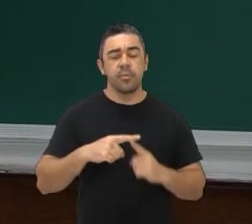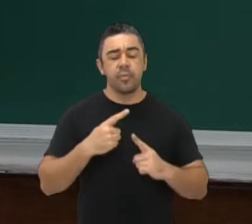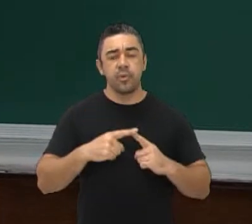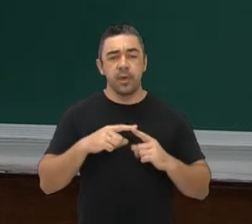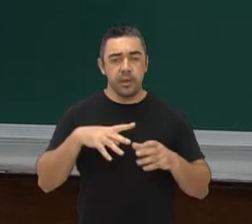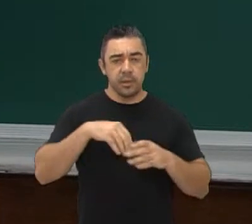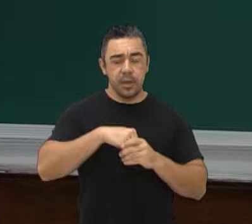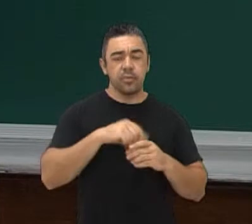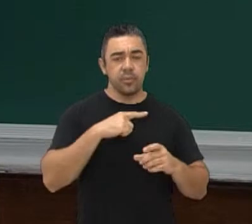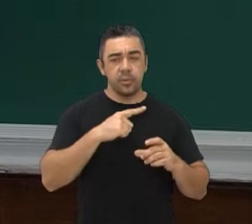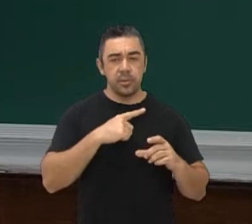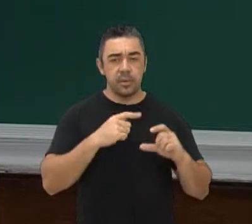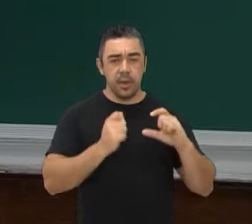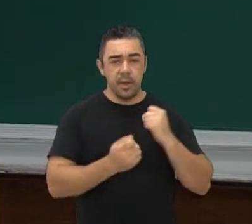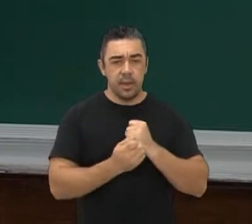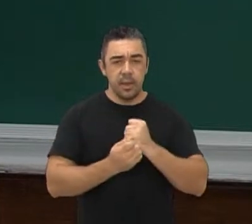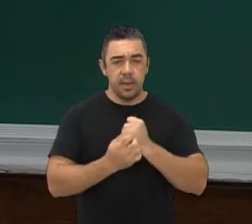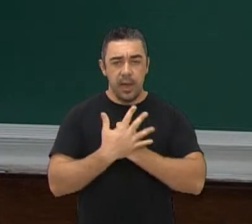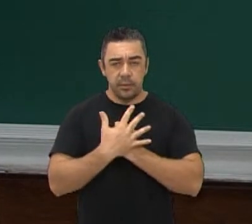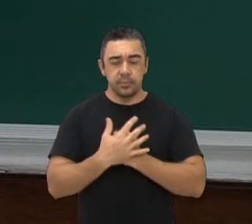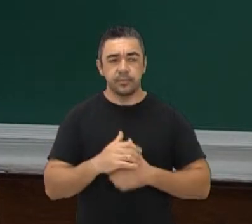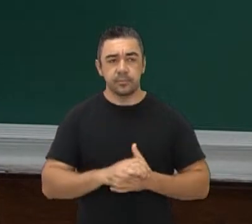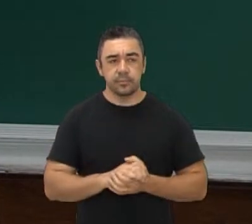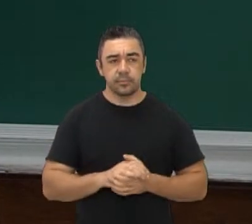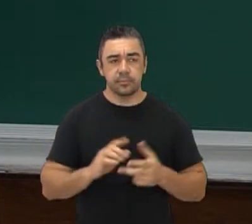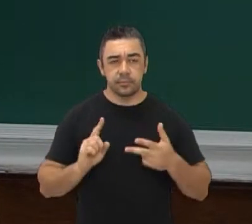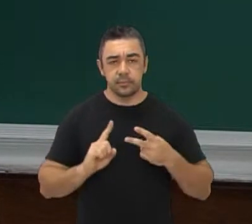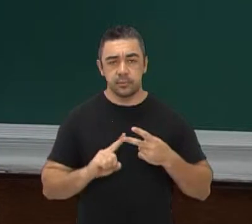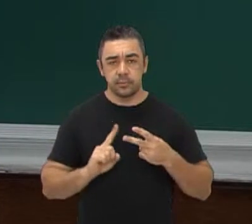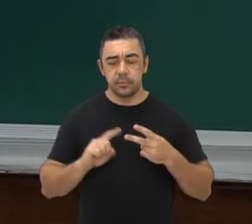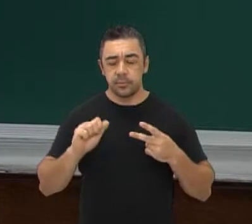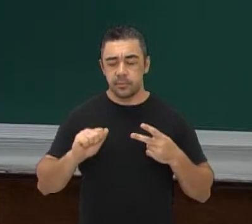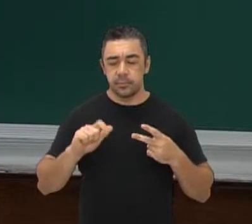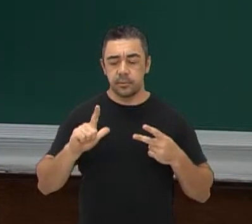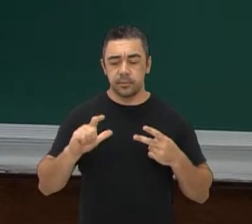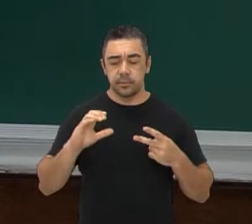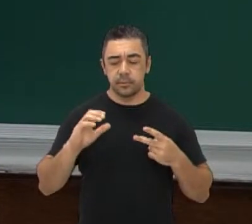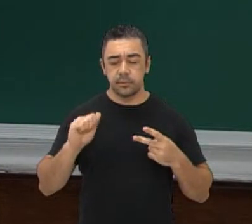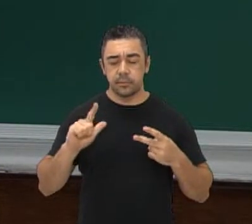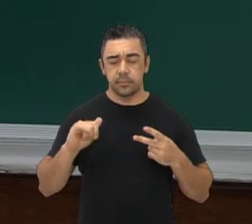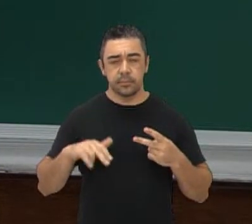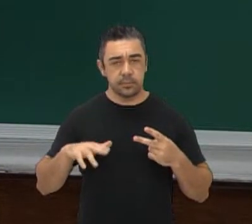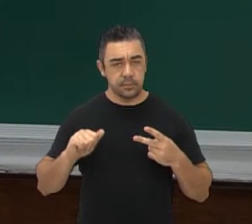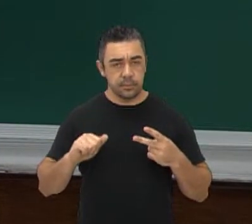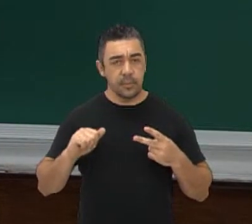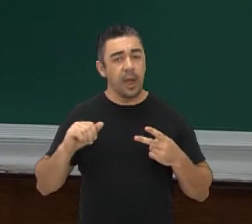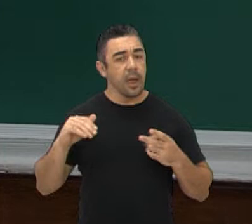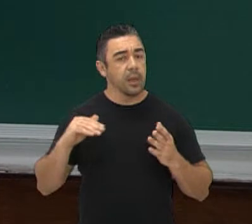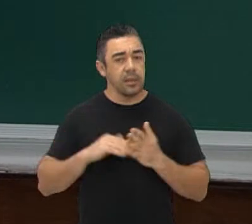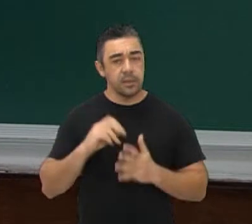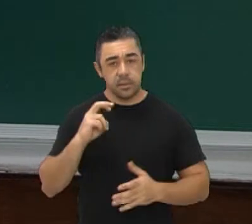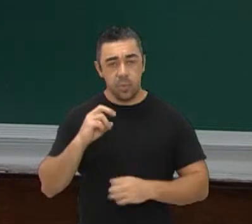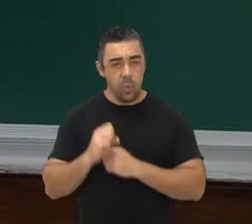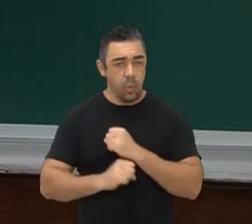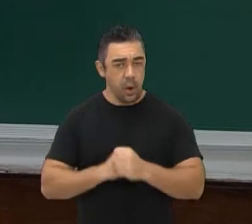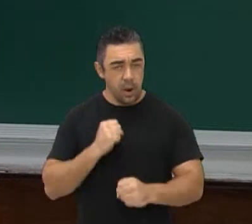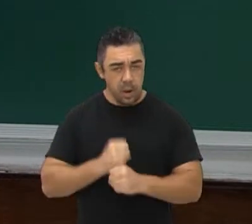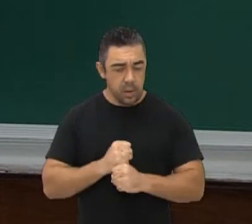aqui ácidos. E aí a pilha alcalina, ela tem uma maior durabilidade de prateleira, pode ficar até 5 anos sem